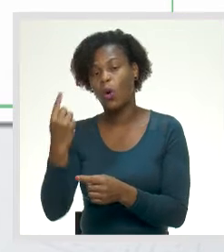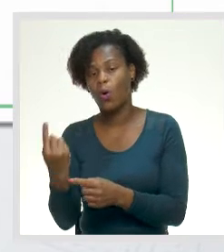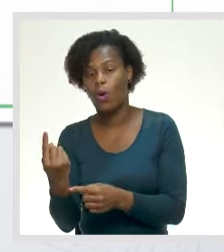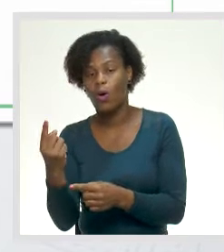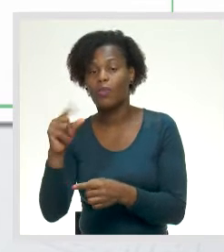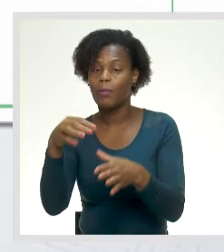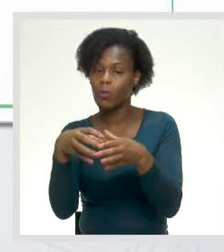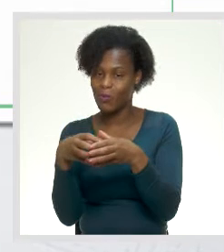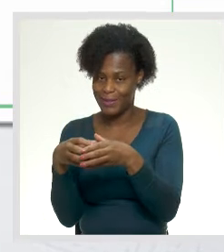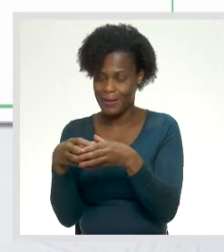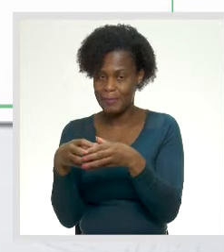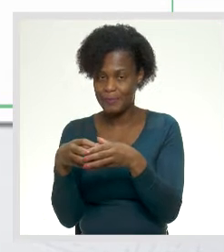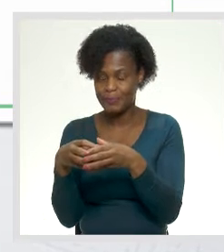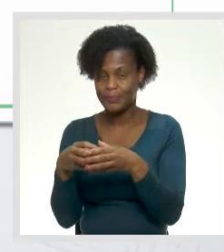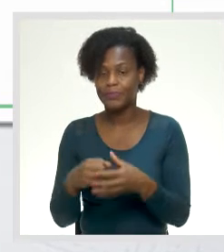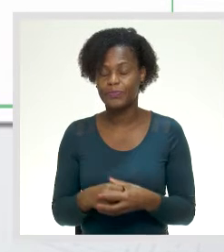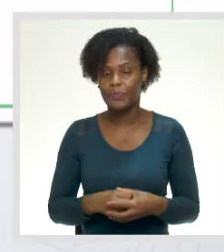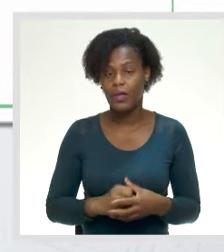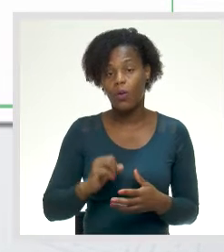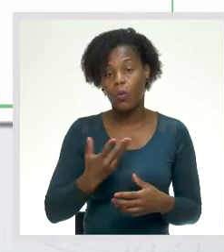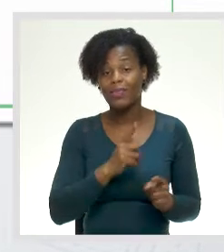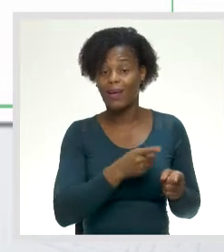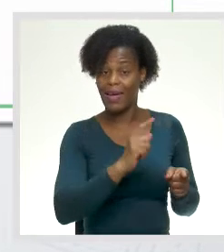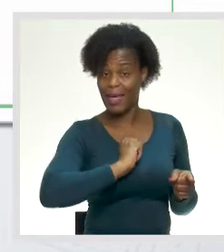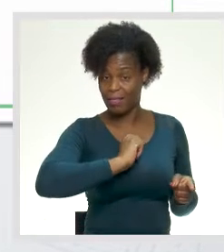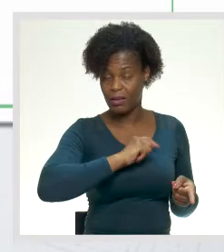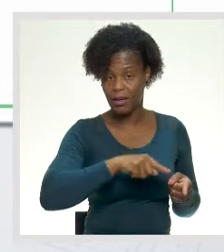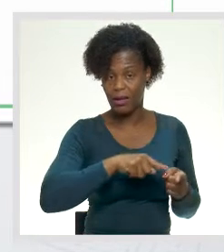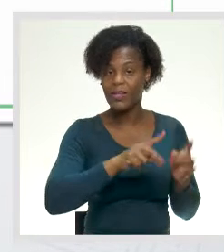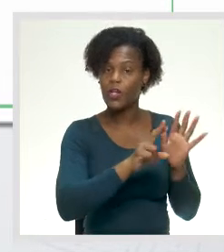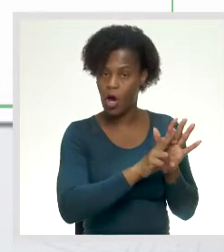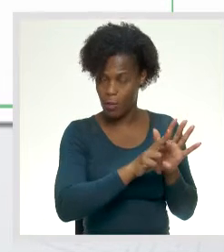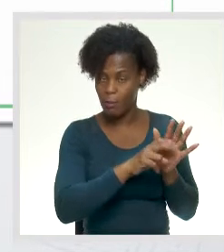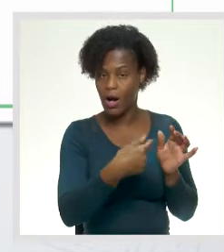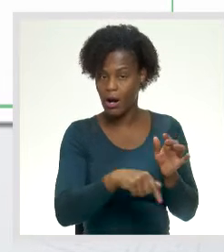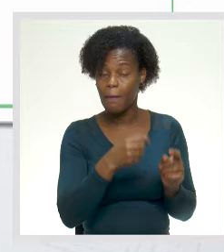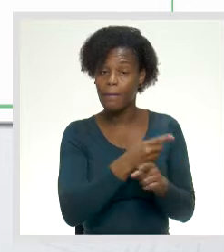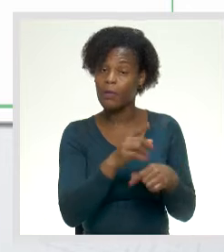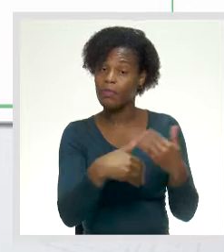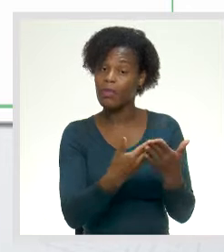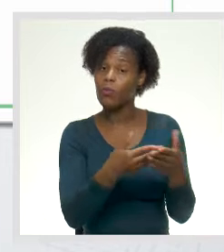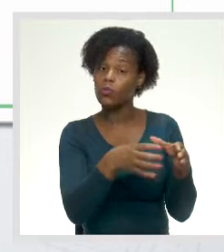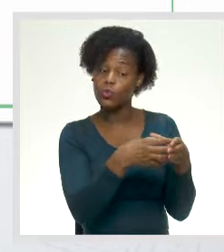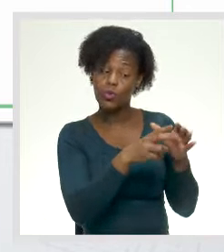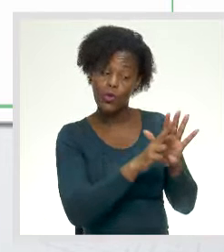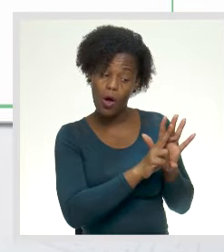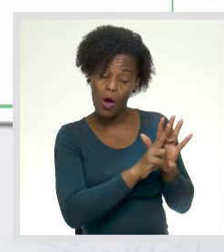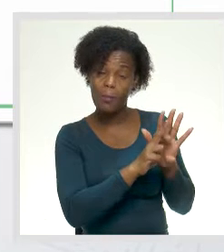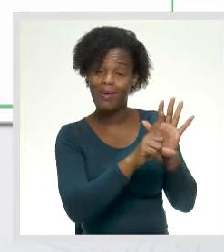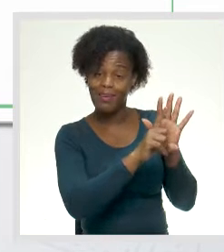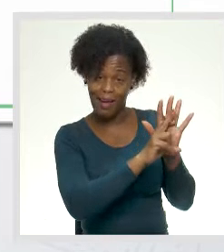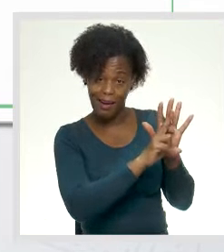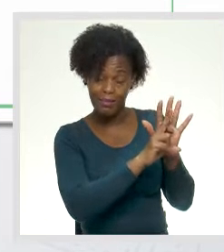e comunidades. Enquanto que a ética é normativa, porque fornece um conjunto de normas,